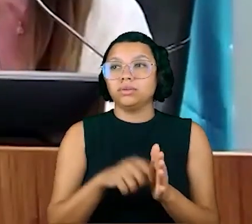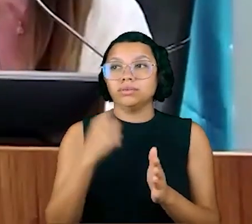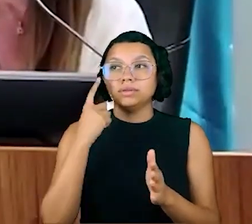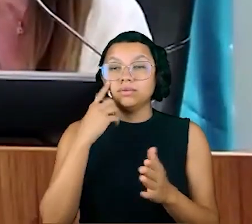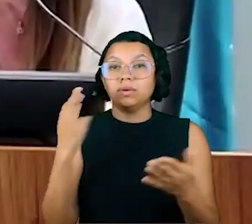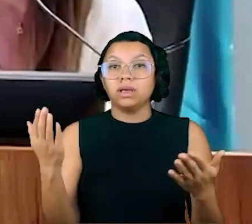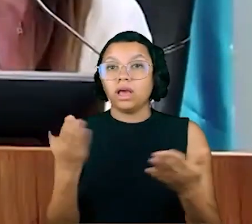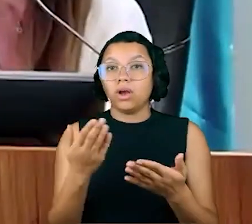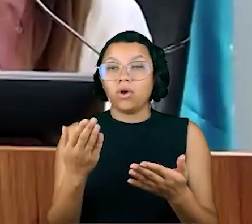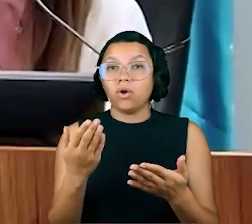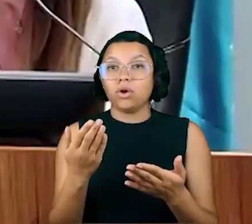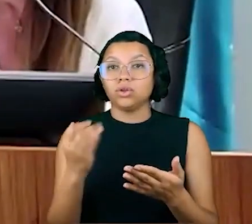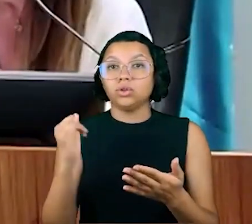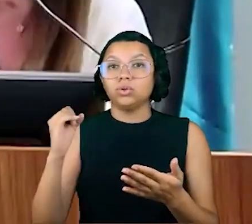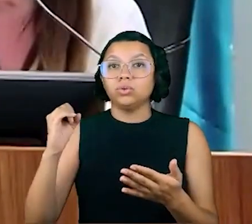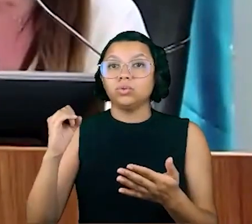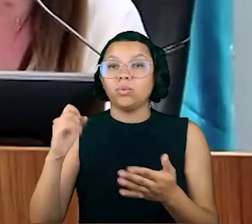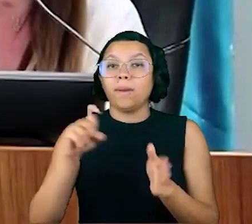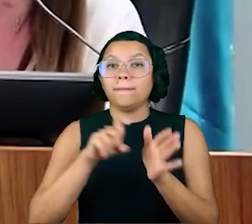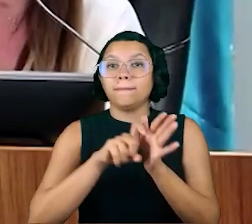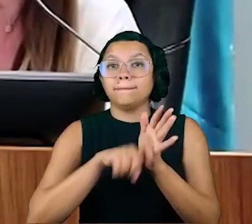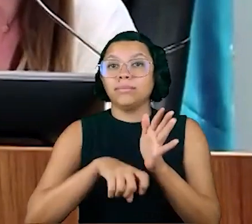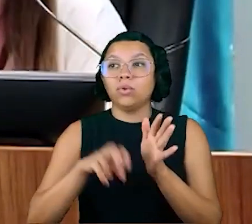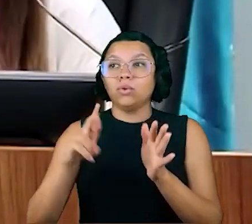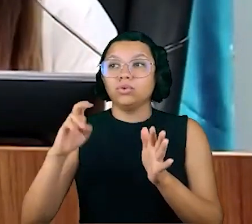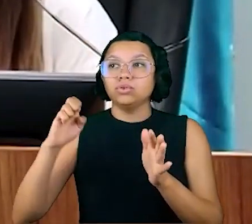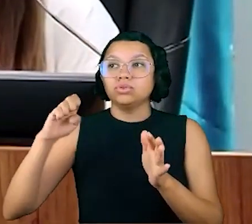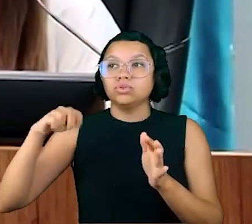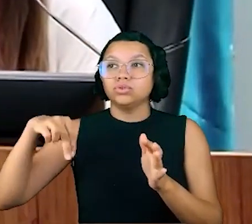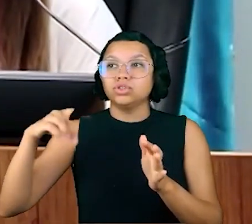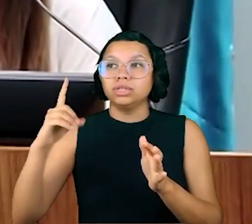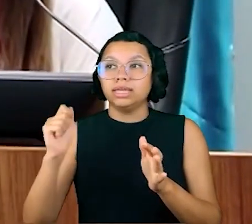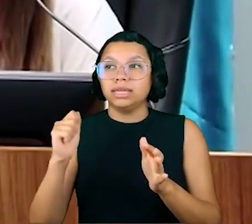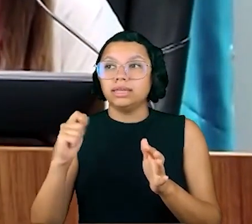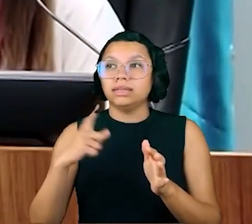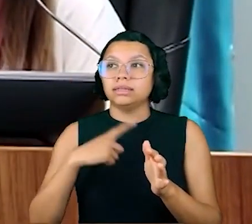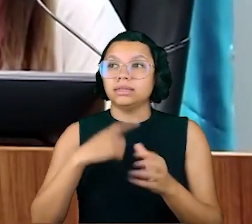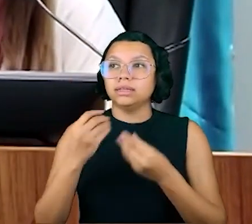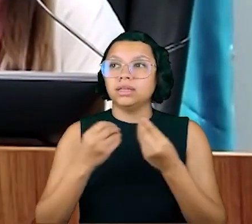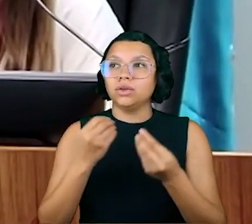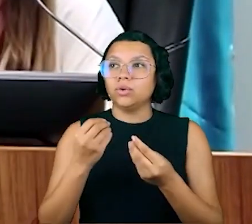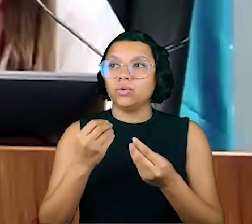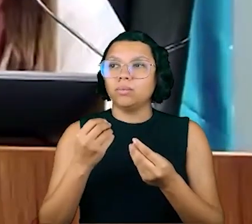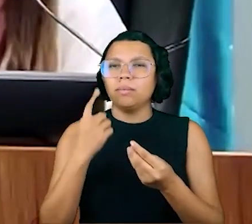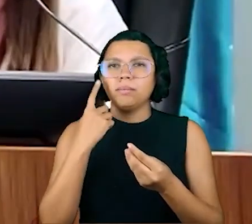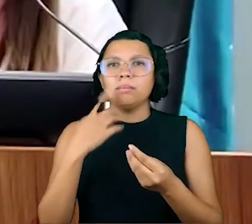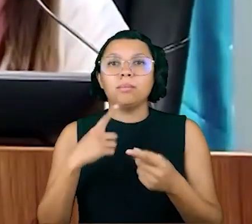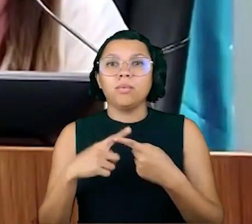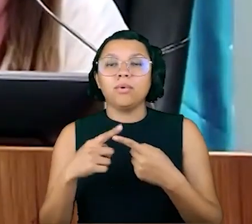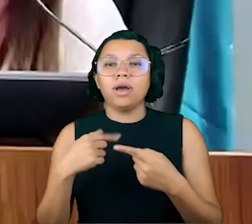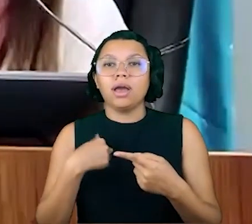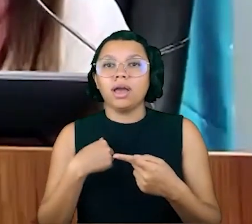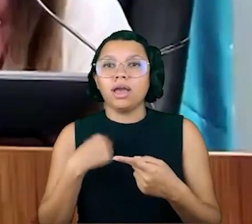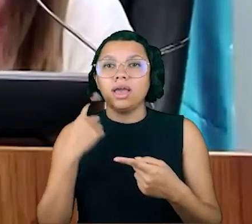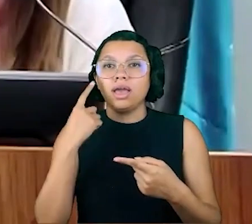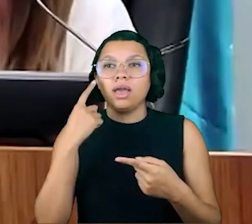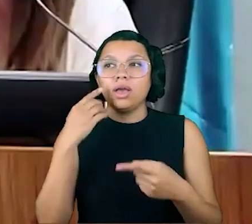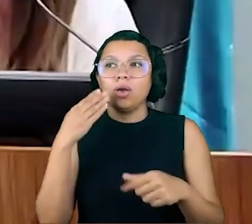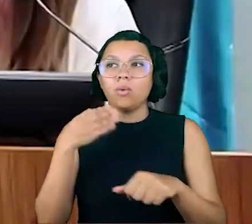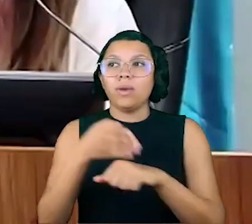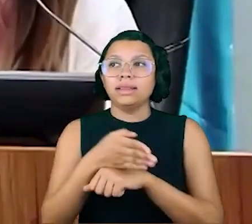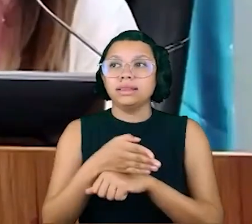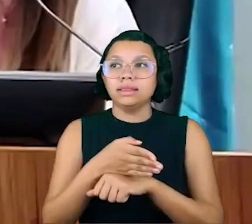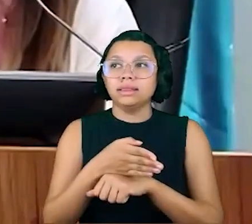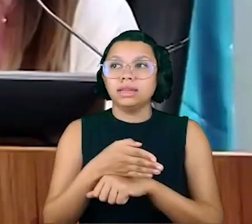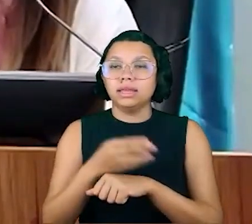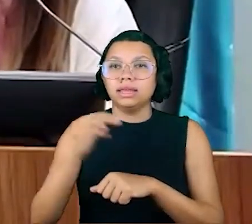possibilidade de compensação? Pois é. Porque eu caí na malha fina, aí eu fui ver o que era lá, entrei no ECAC, não sei o quê. Eu tinha esquecido